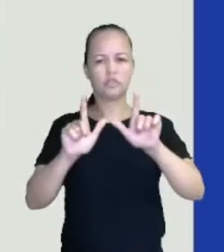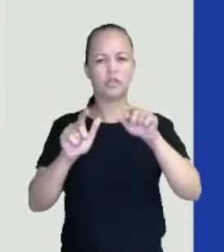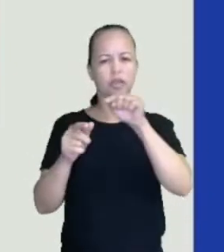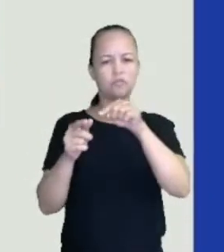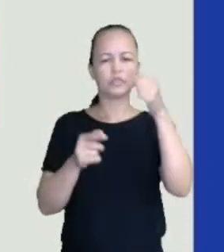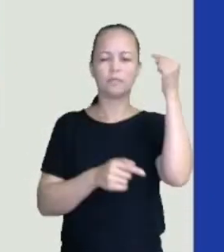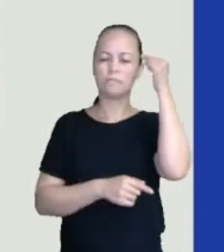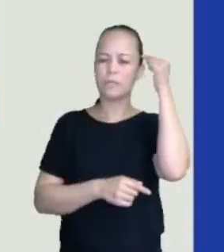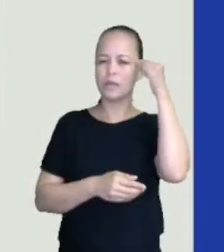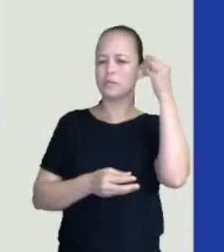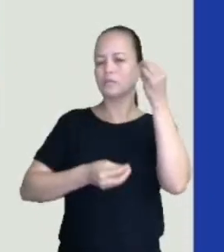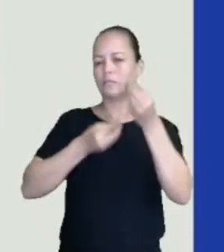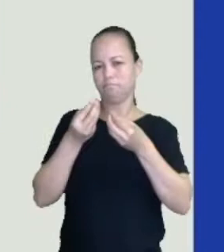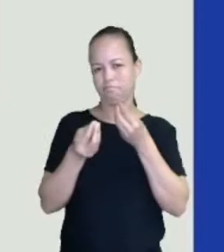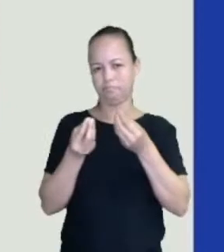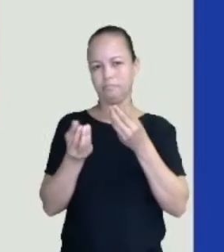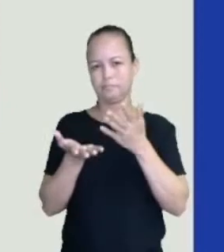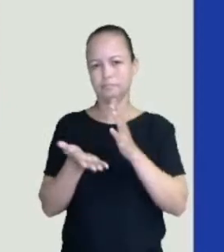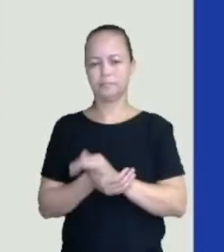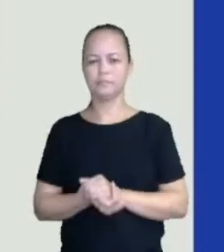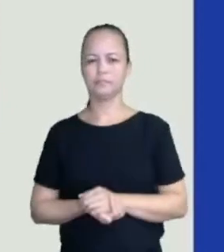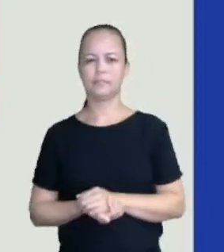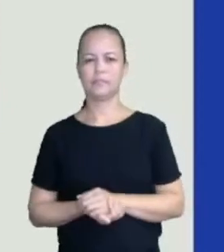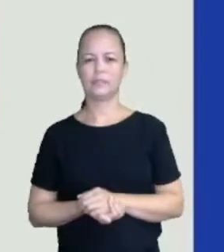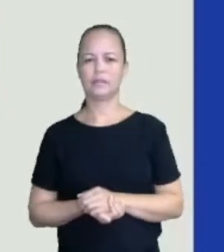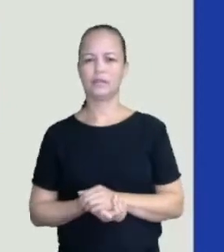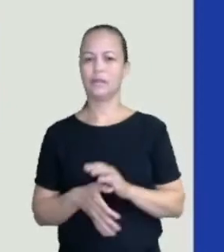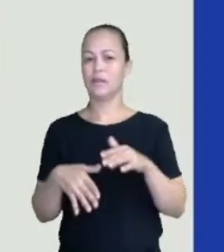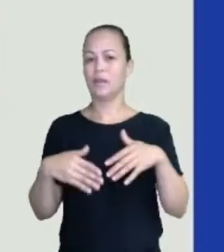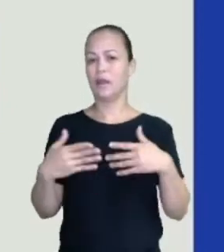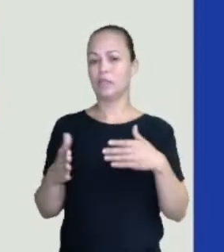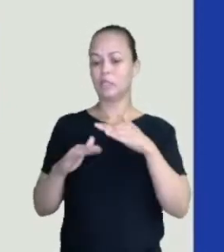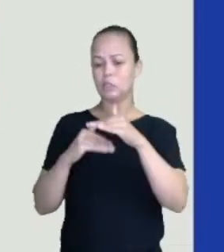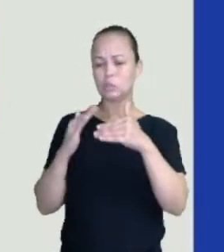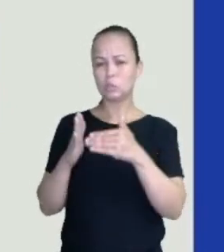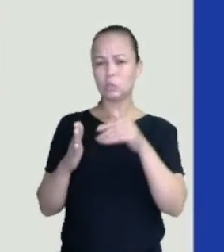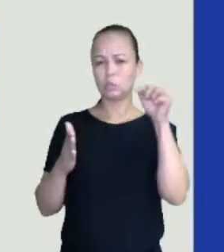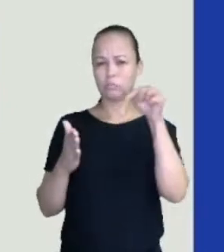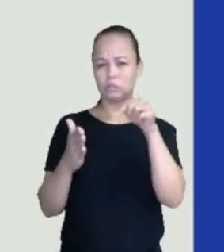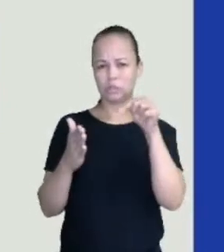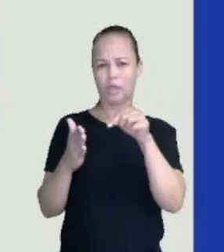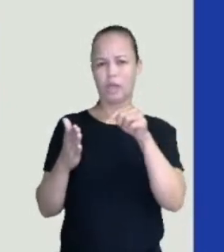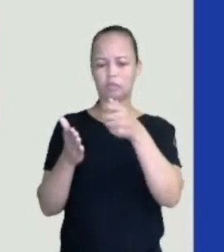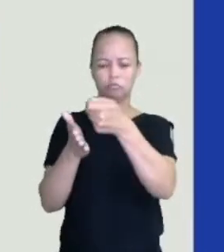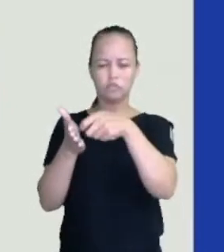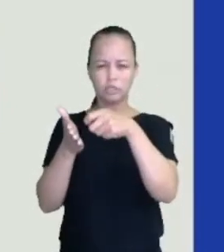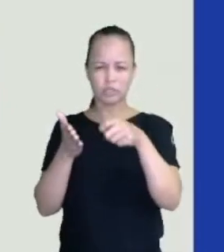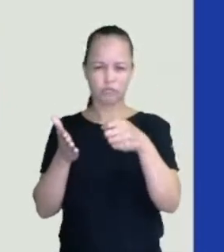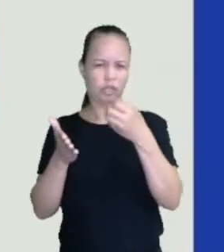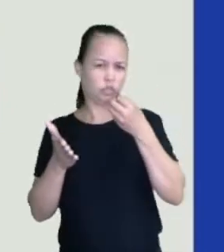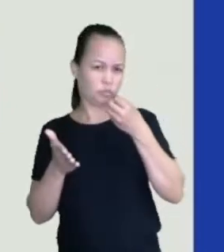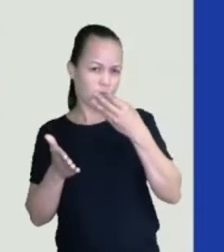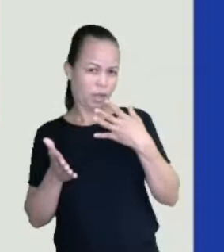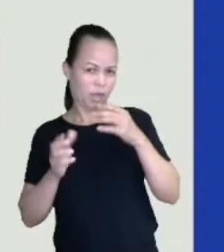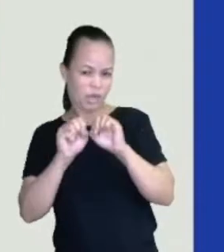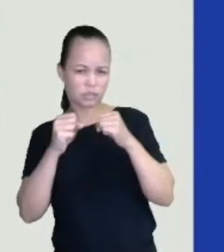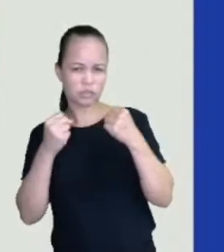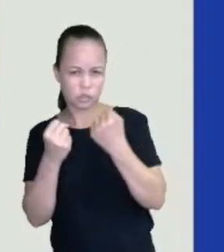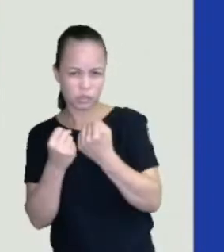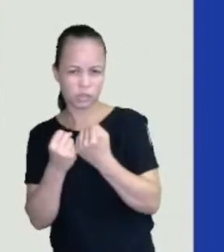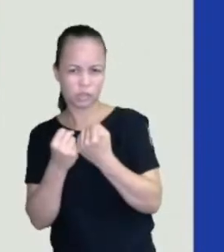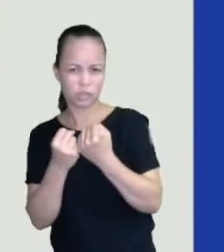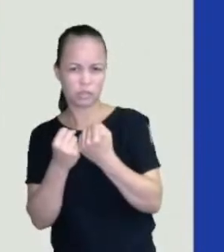próprias conclusões. Será que tudo que está escrito aí faz bem à